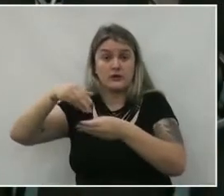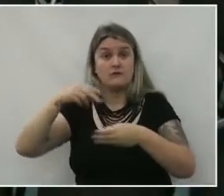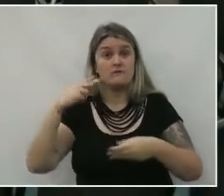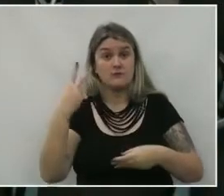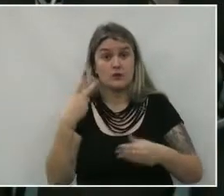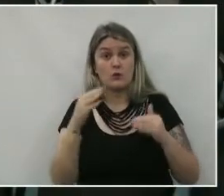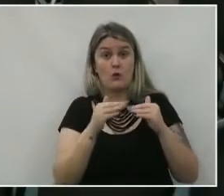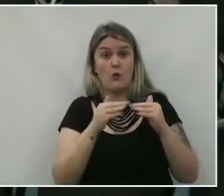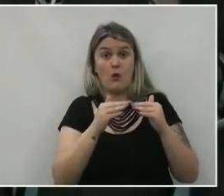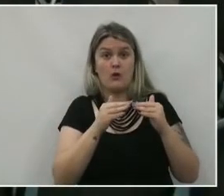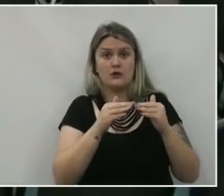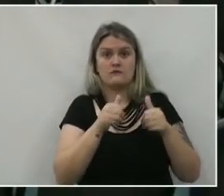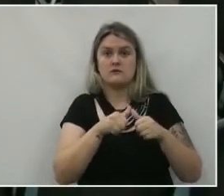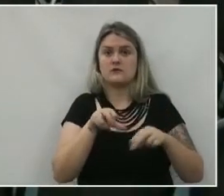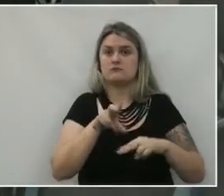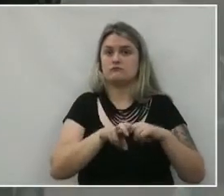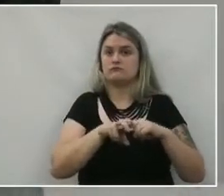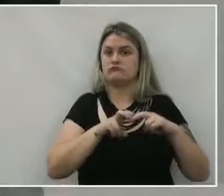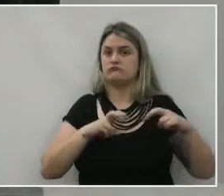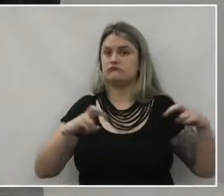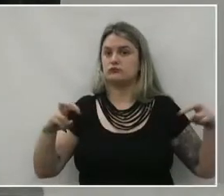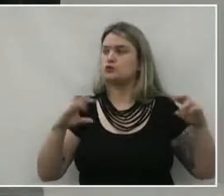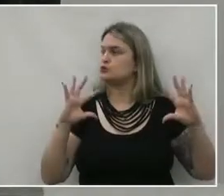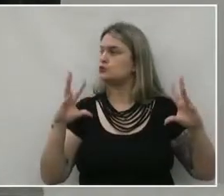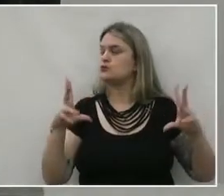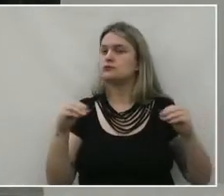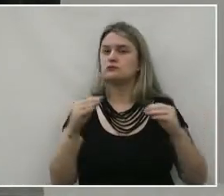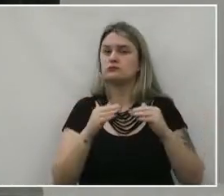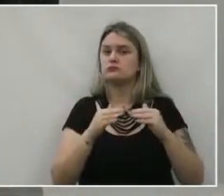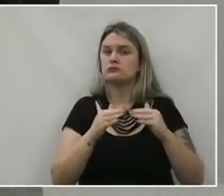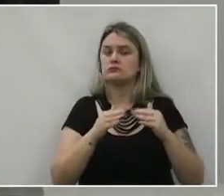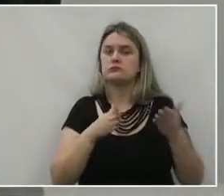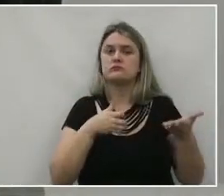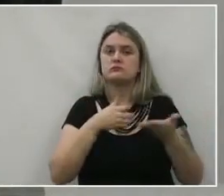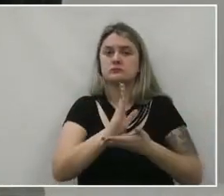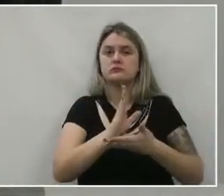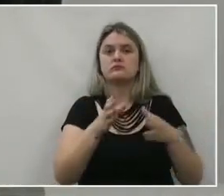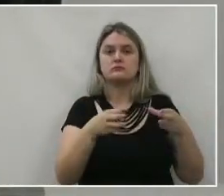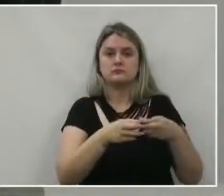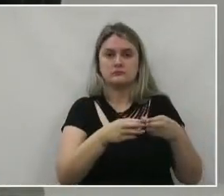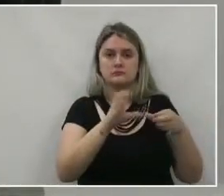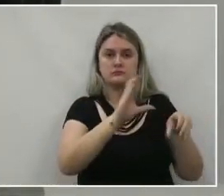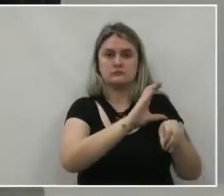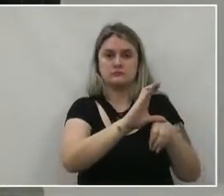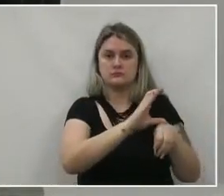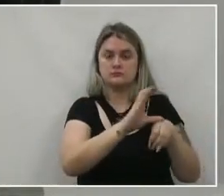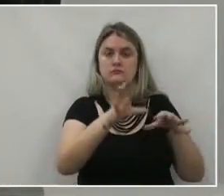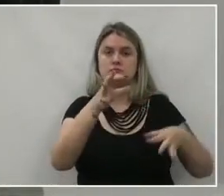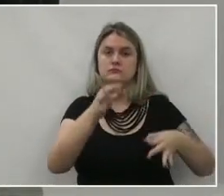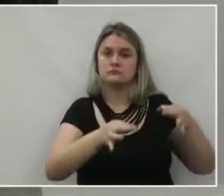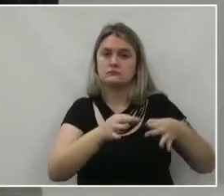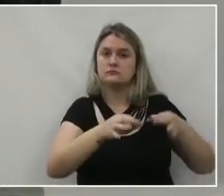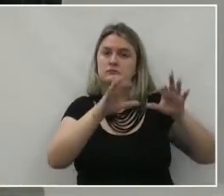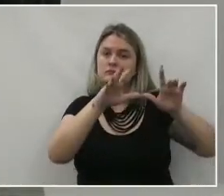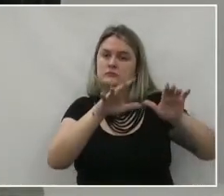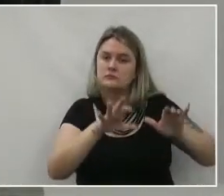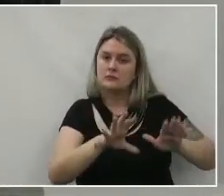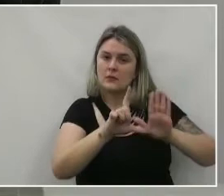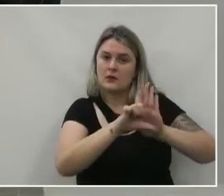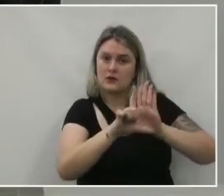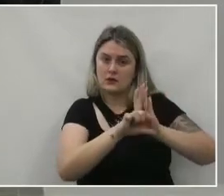aprovam, permaneçam como estão Aprovado o parecer fundamentado da Comissão de Constituição Justiça e redação final